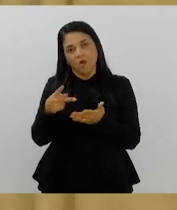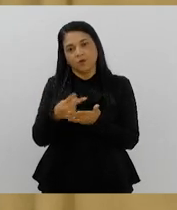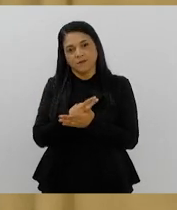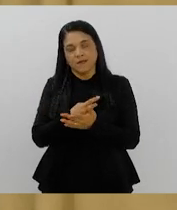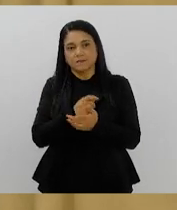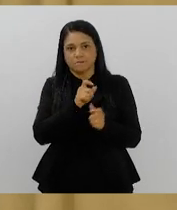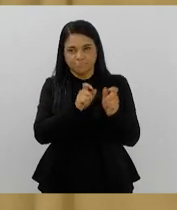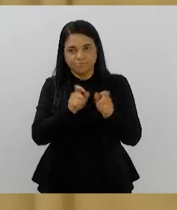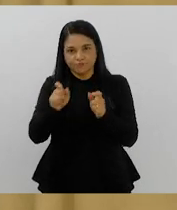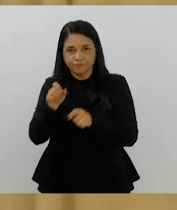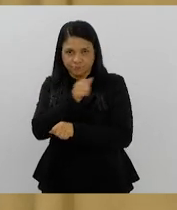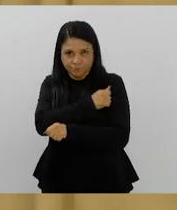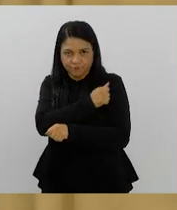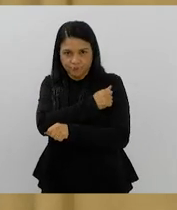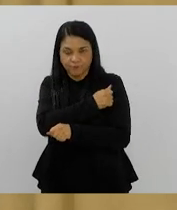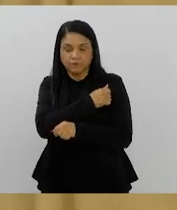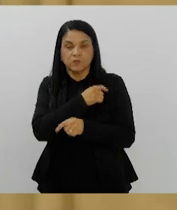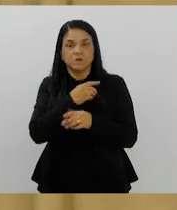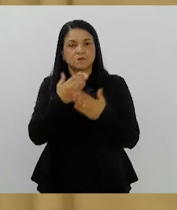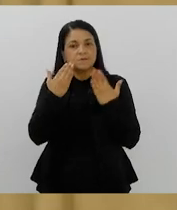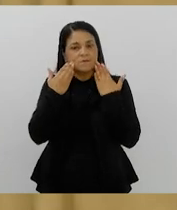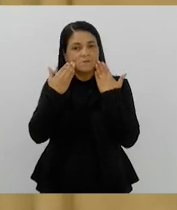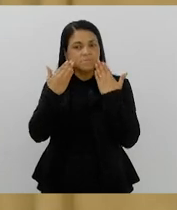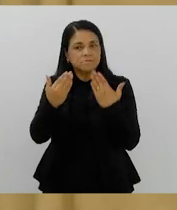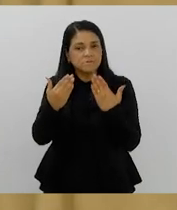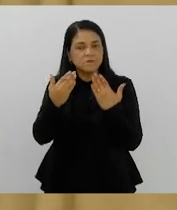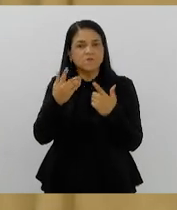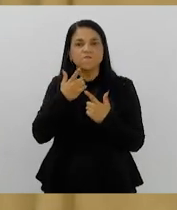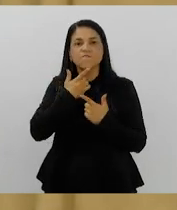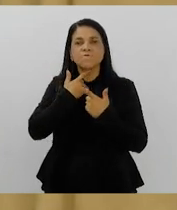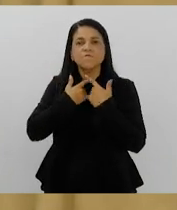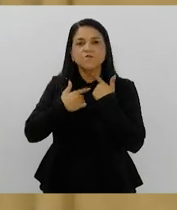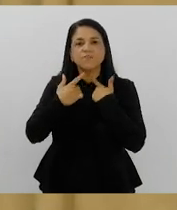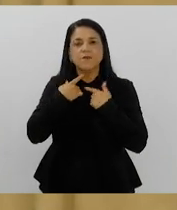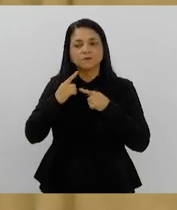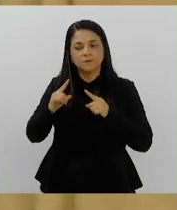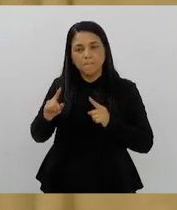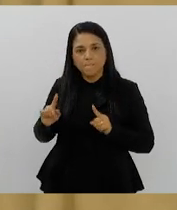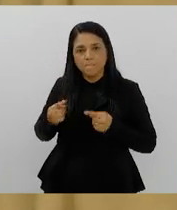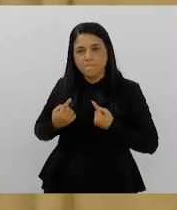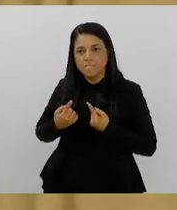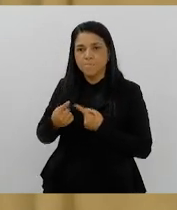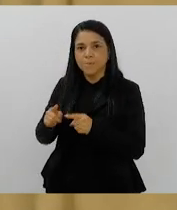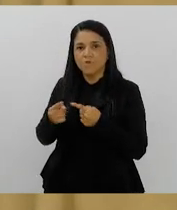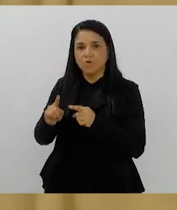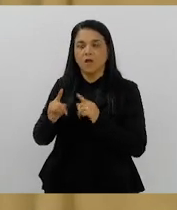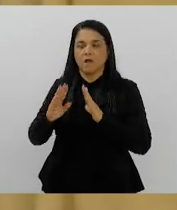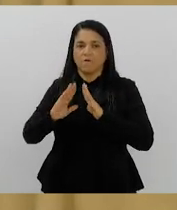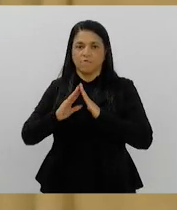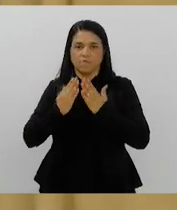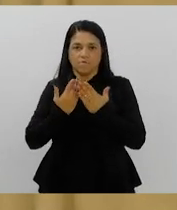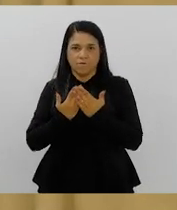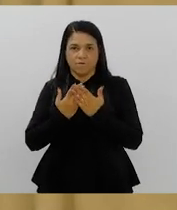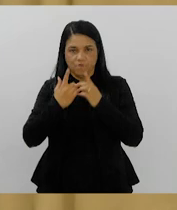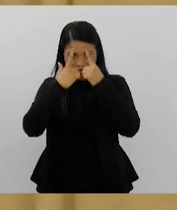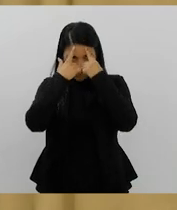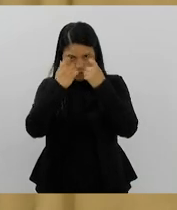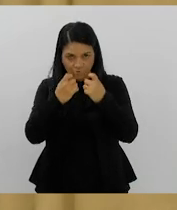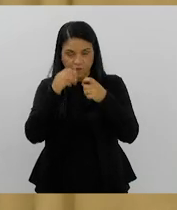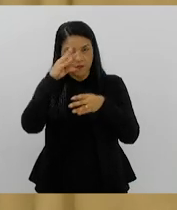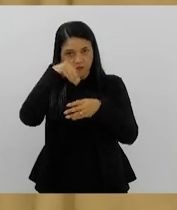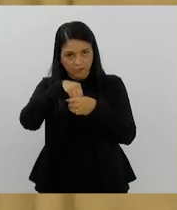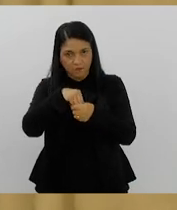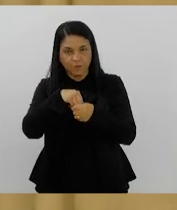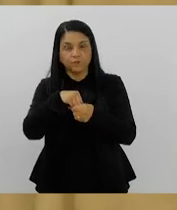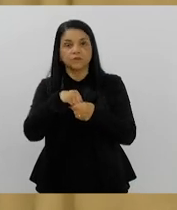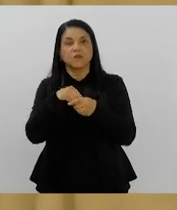sujeitos que, em algum momento, expressaram a intenção de provocar alguma ação violenta na escola. Eles usam adereços semelhantes aos